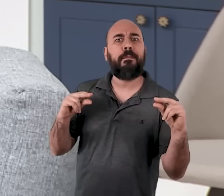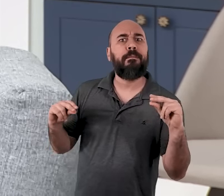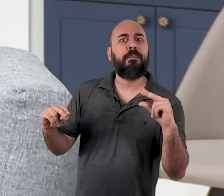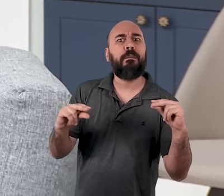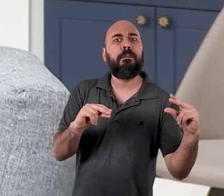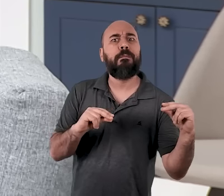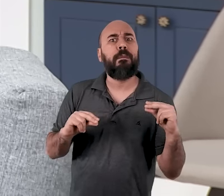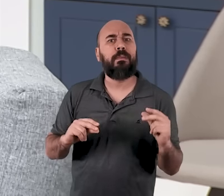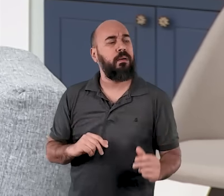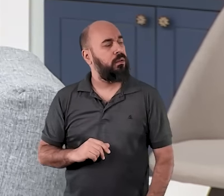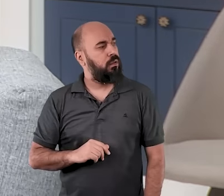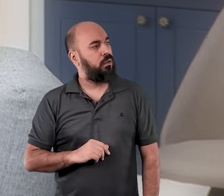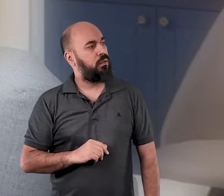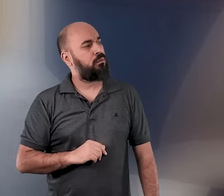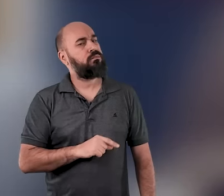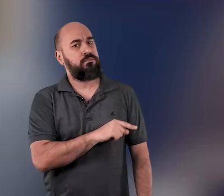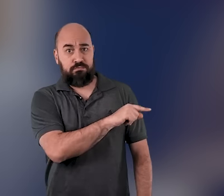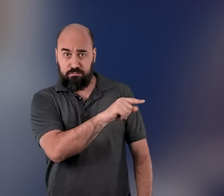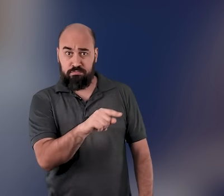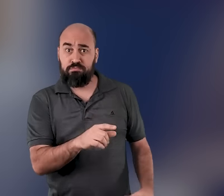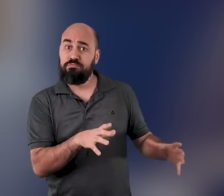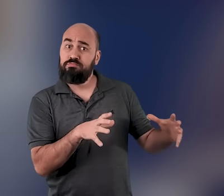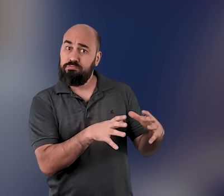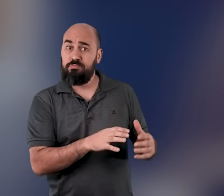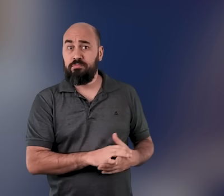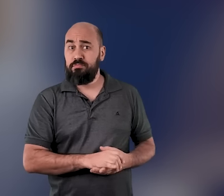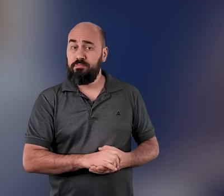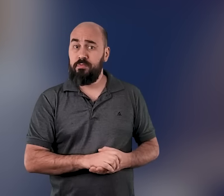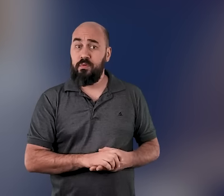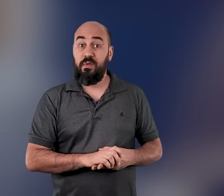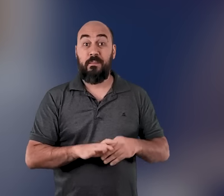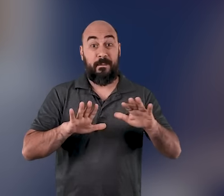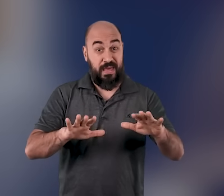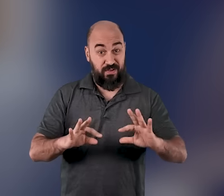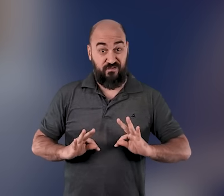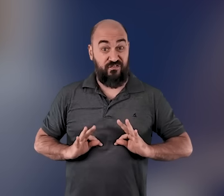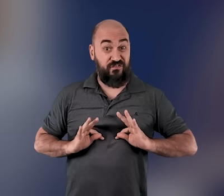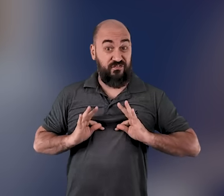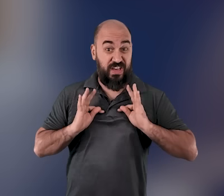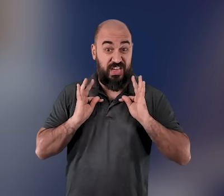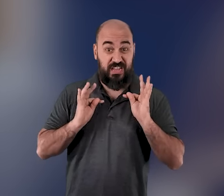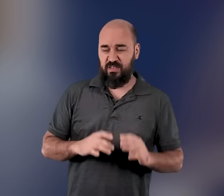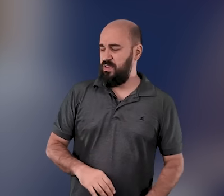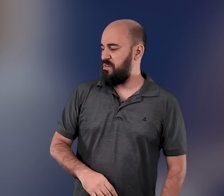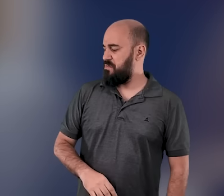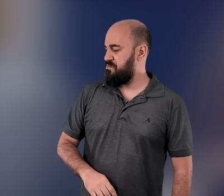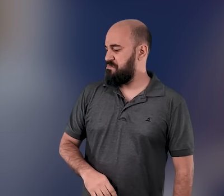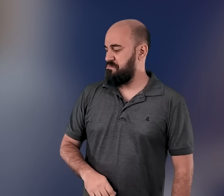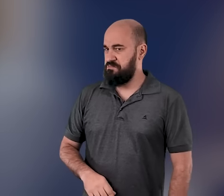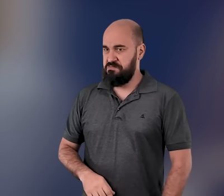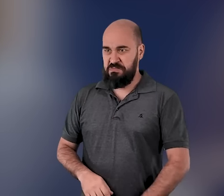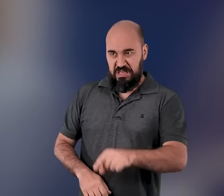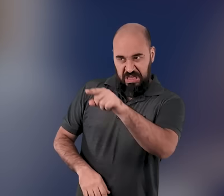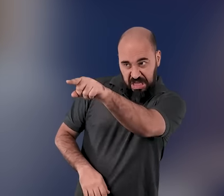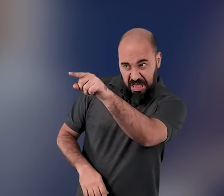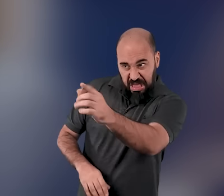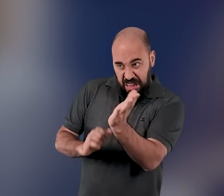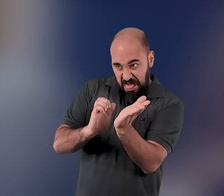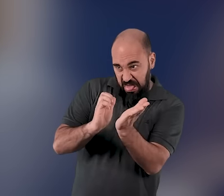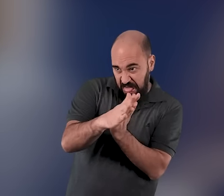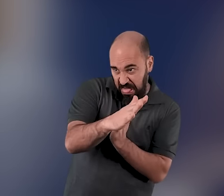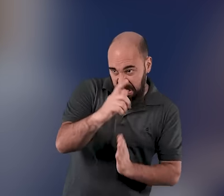a reação de outros, verso 24. Mas os fariseus, ouvindo isto, diziam: este não expulsa demônios, senão pelo